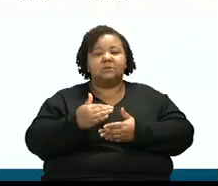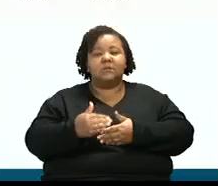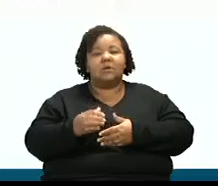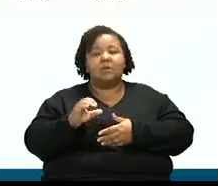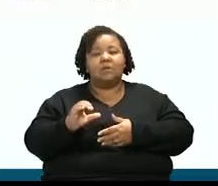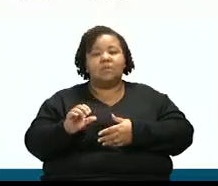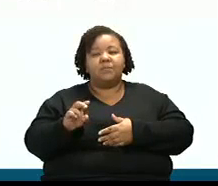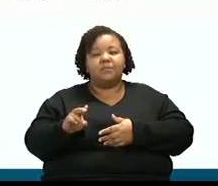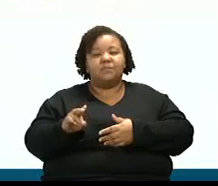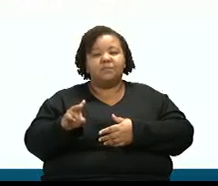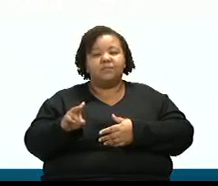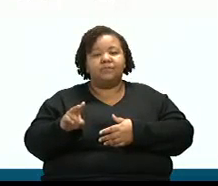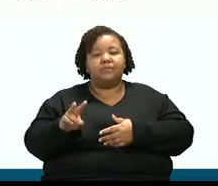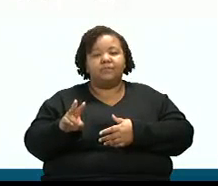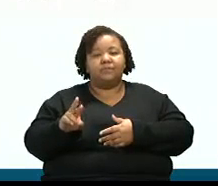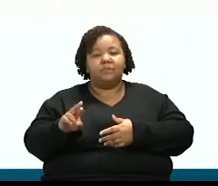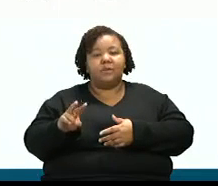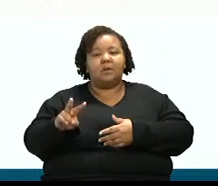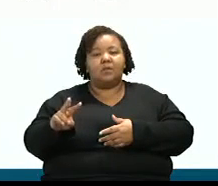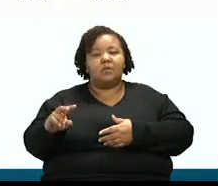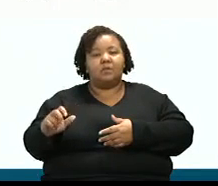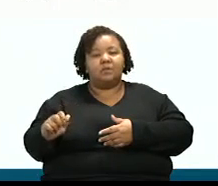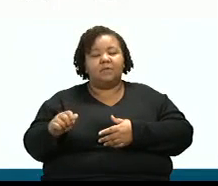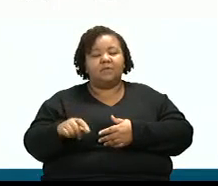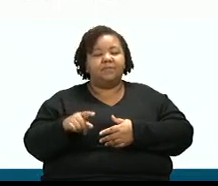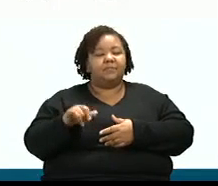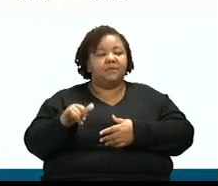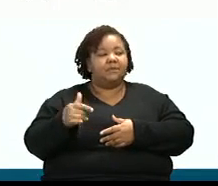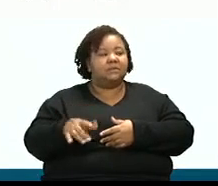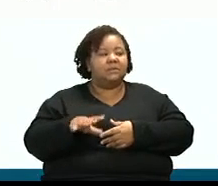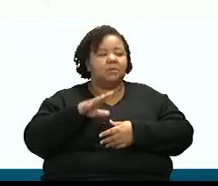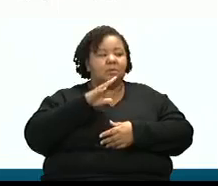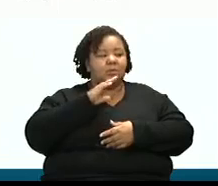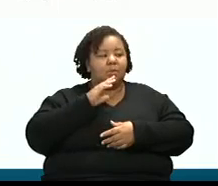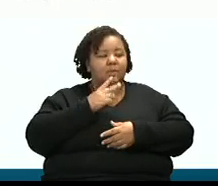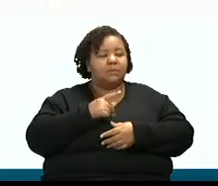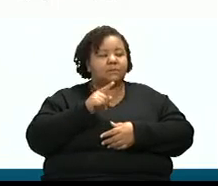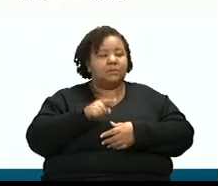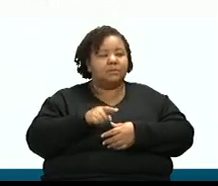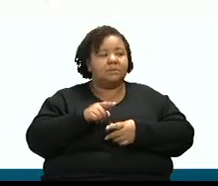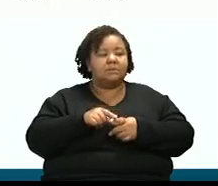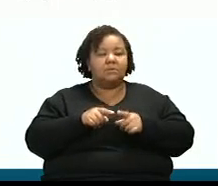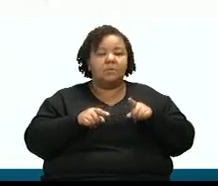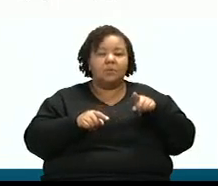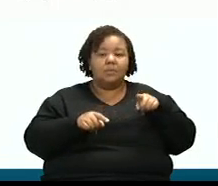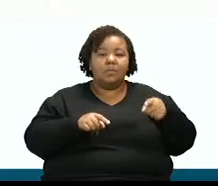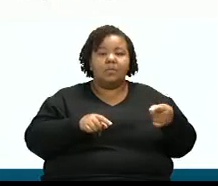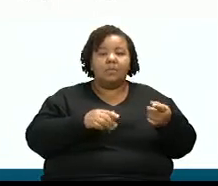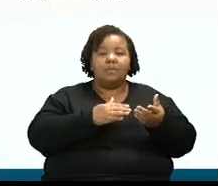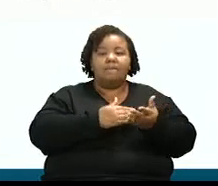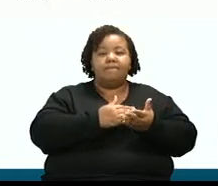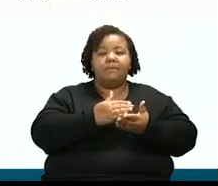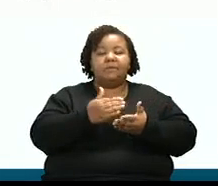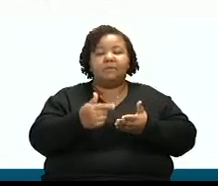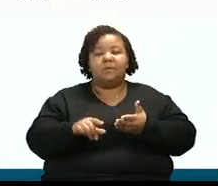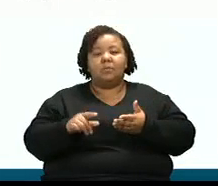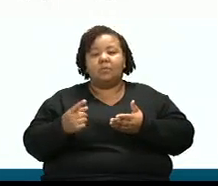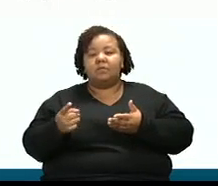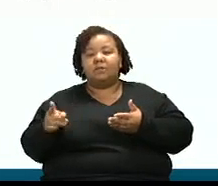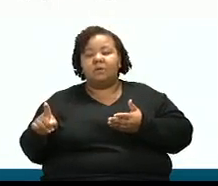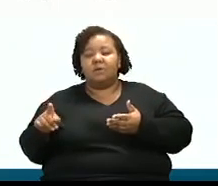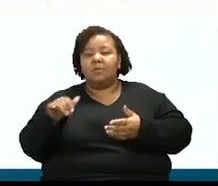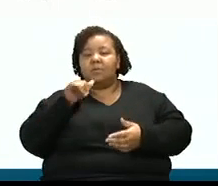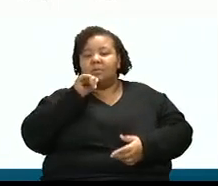curva. Assim, se eu conheço esses pontos extremos, por exemplo, o ponto